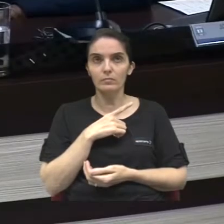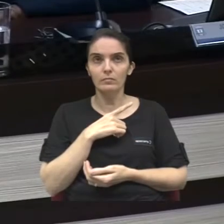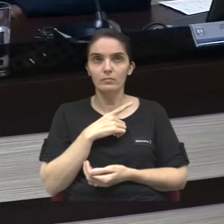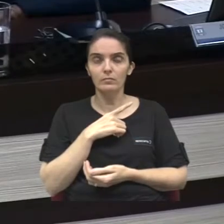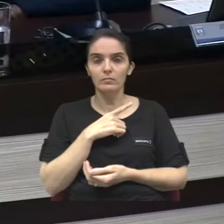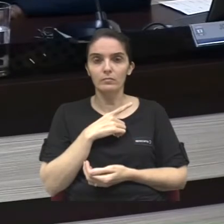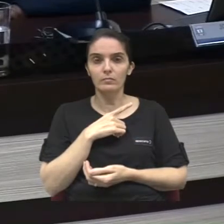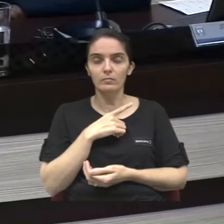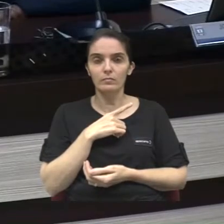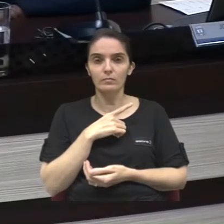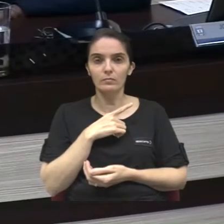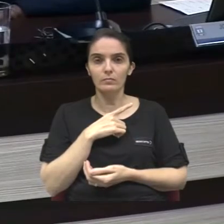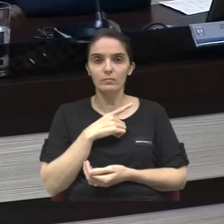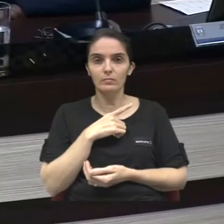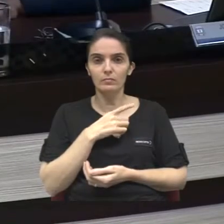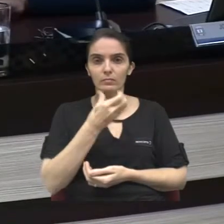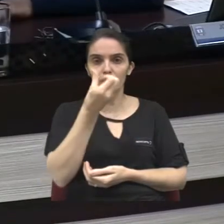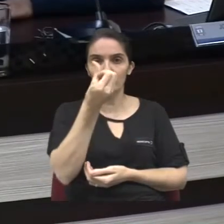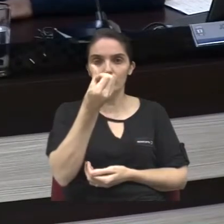6 minutos.